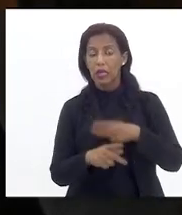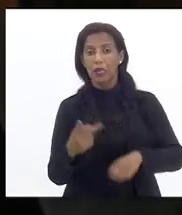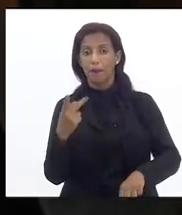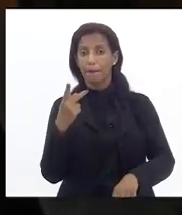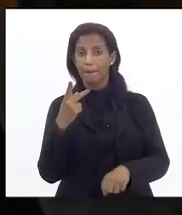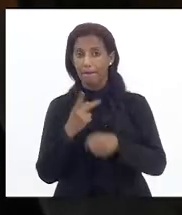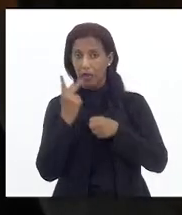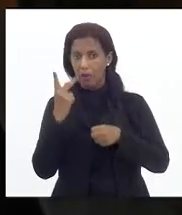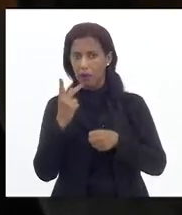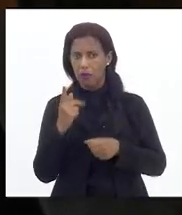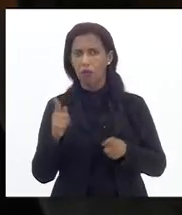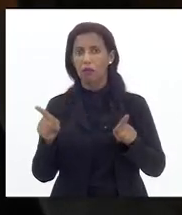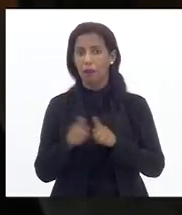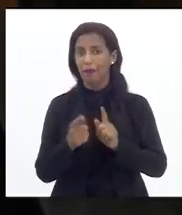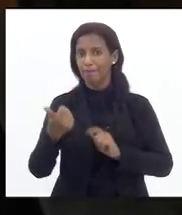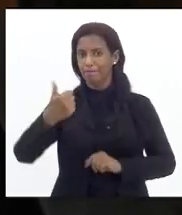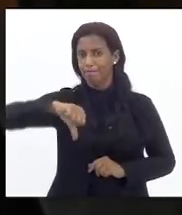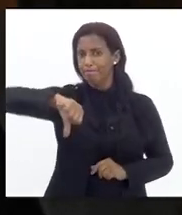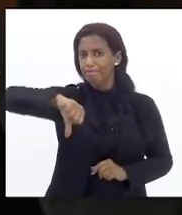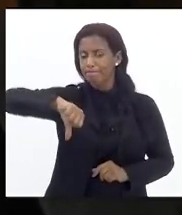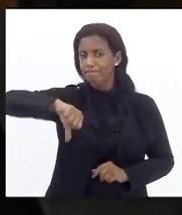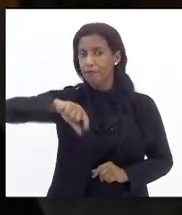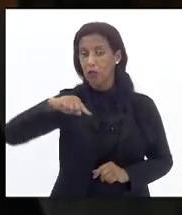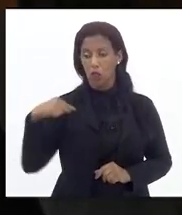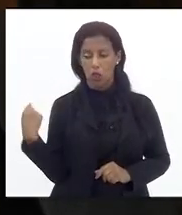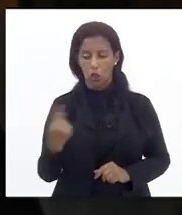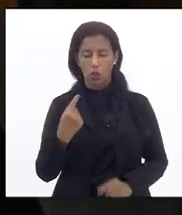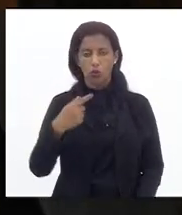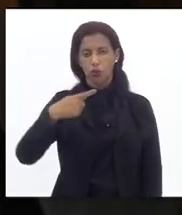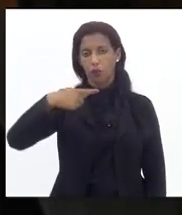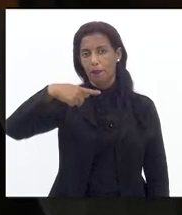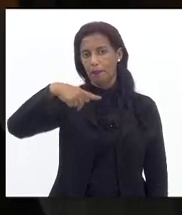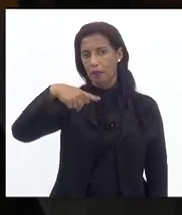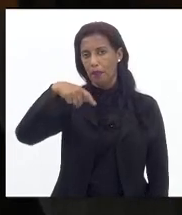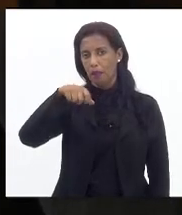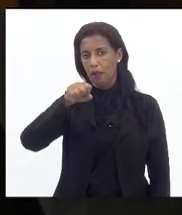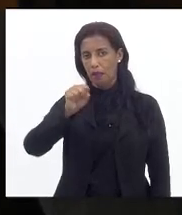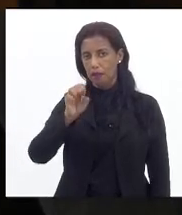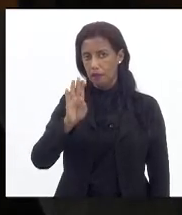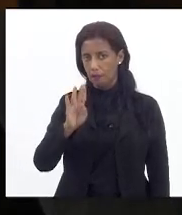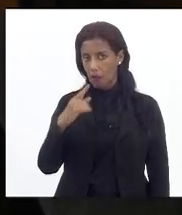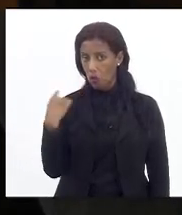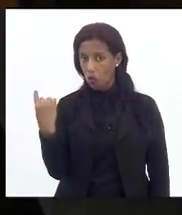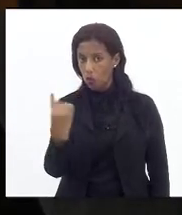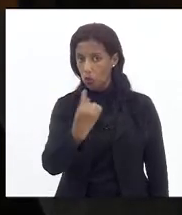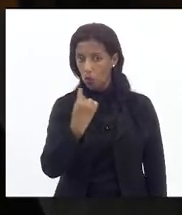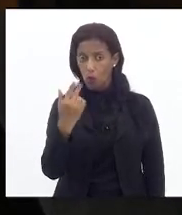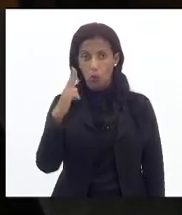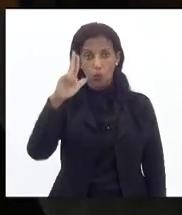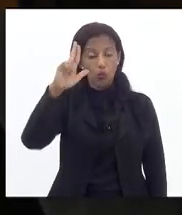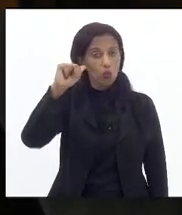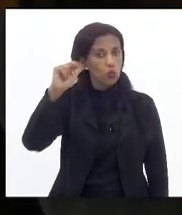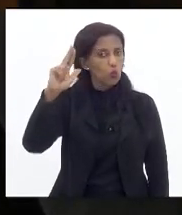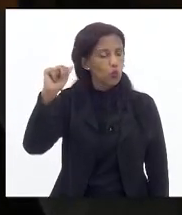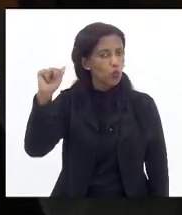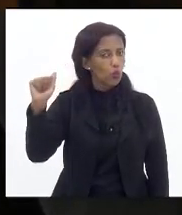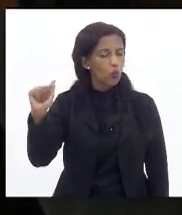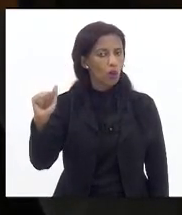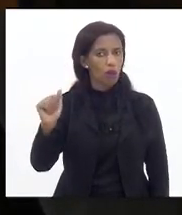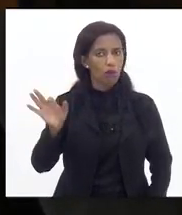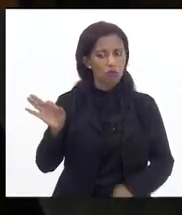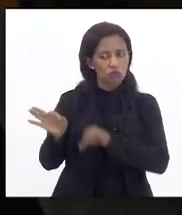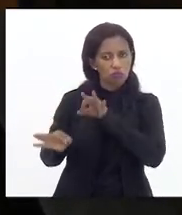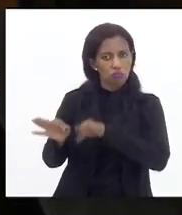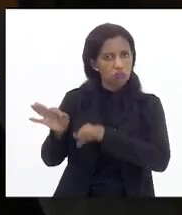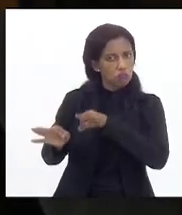ilegalidade o que nós do PSB e nós jamais vamos querer judicializar